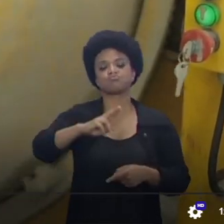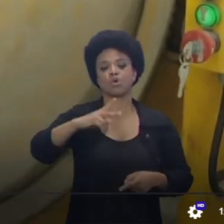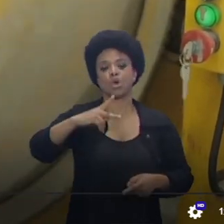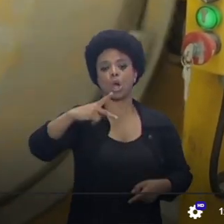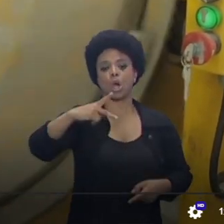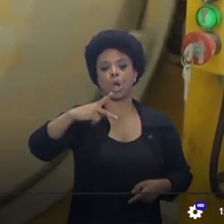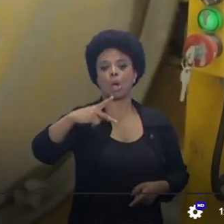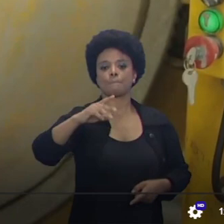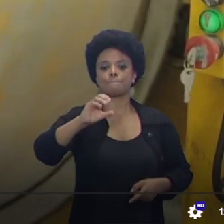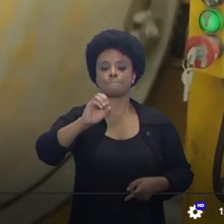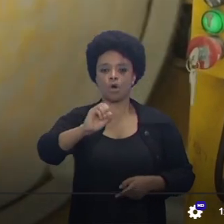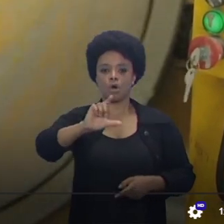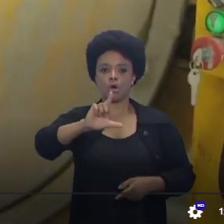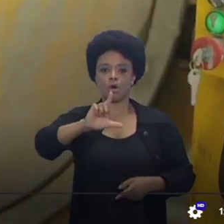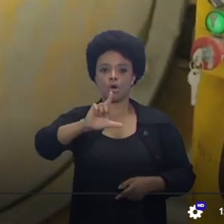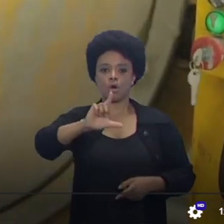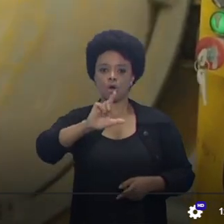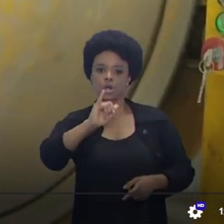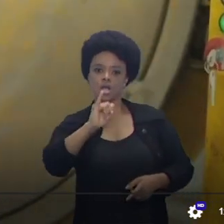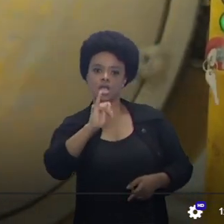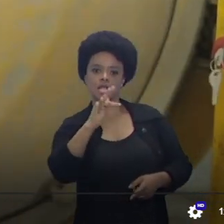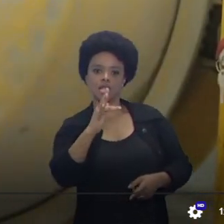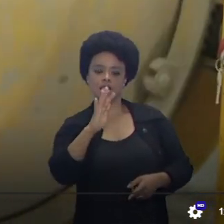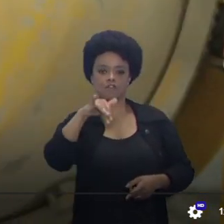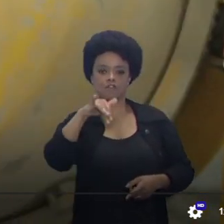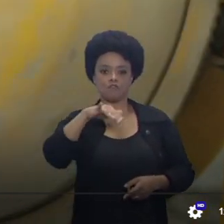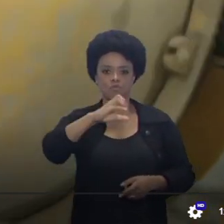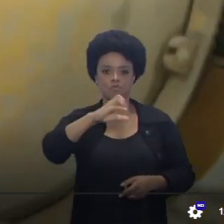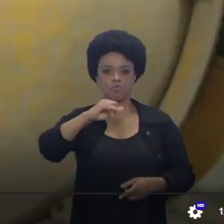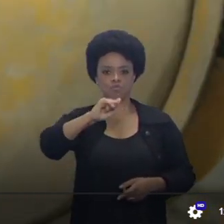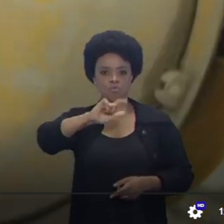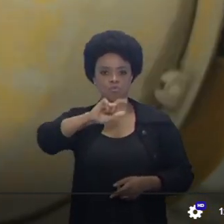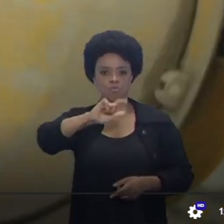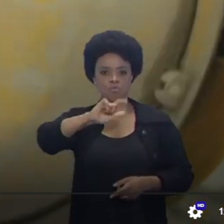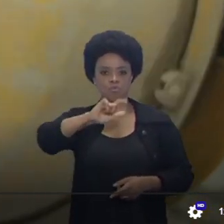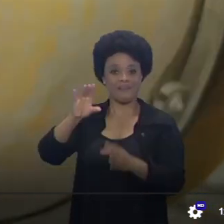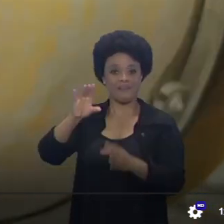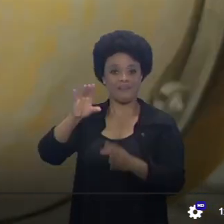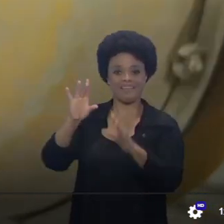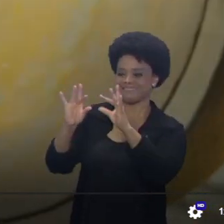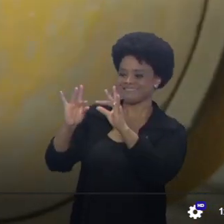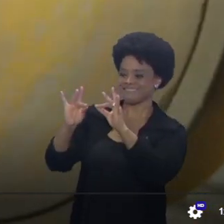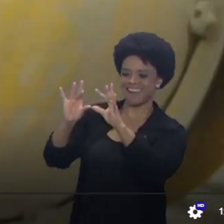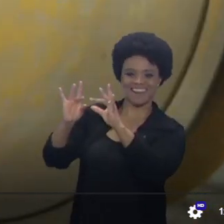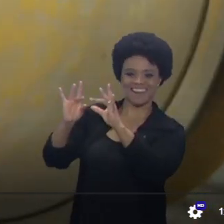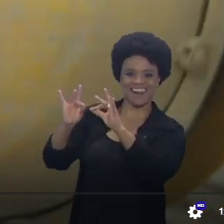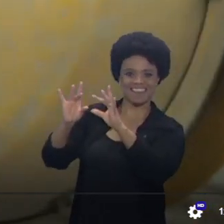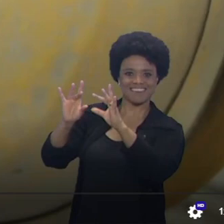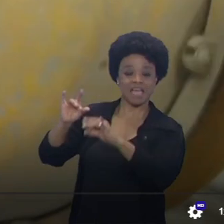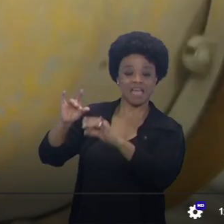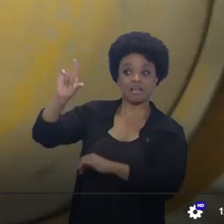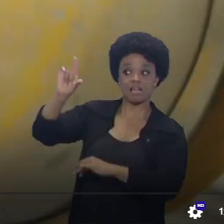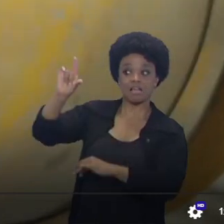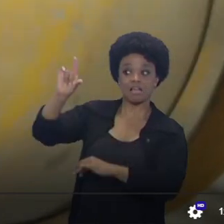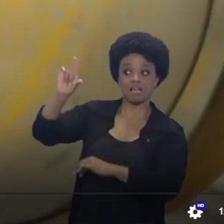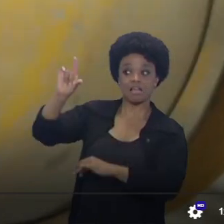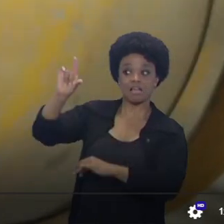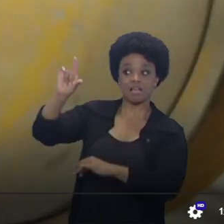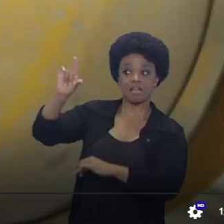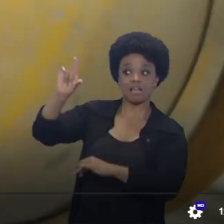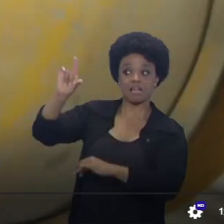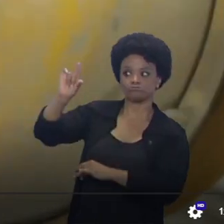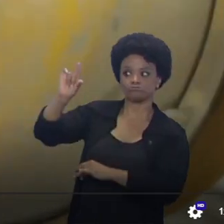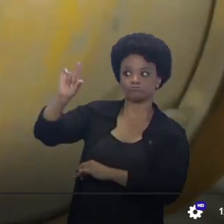trabalhabilidade do concreto, permitindo então uma redução da quantidade de água na mistura.